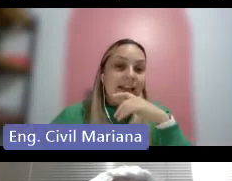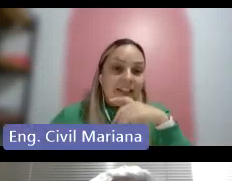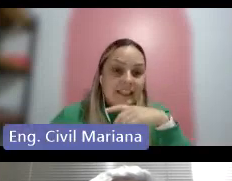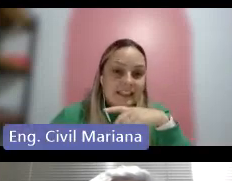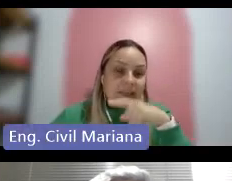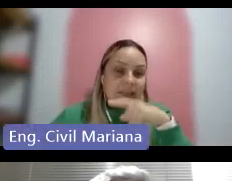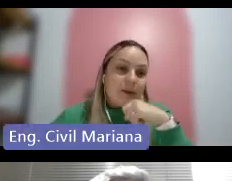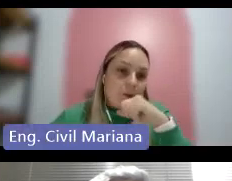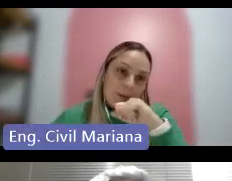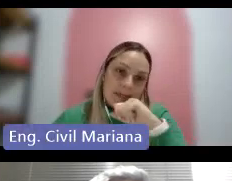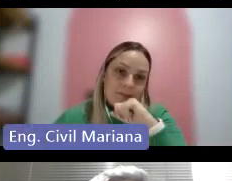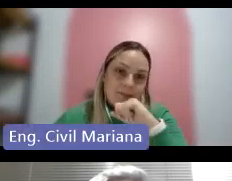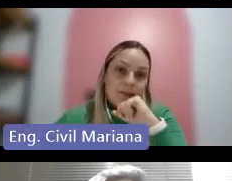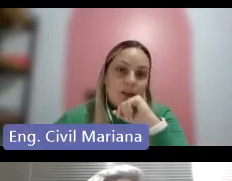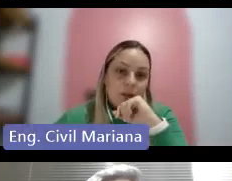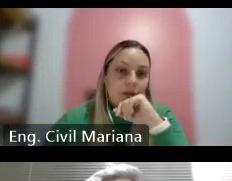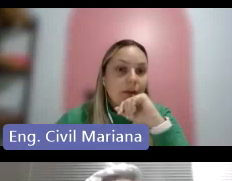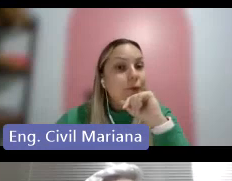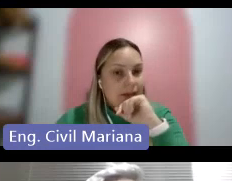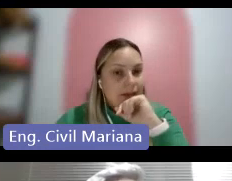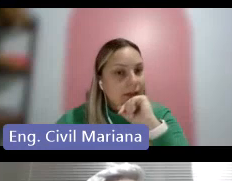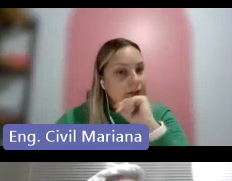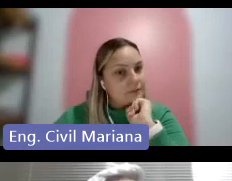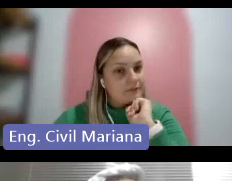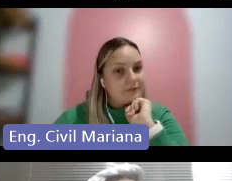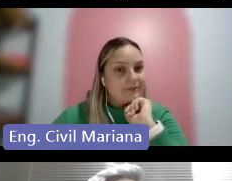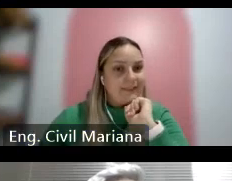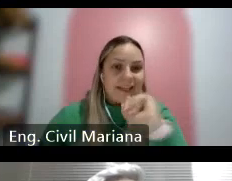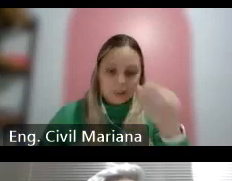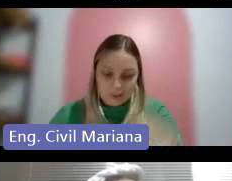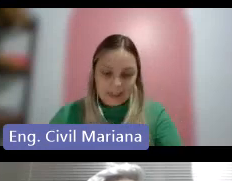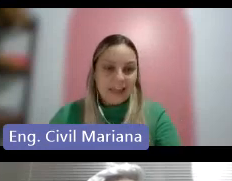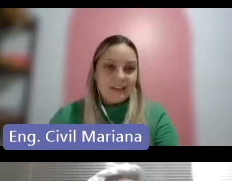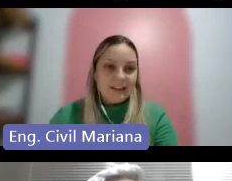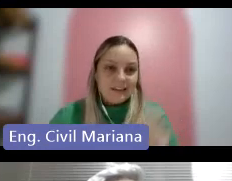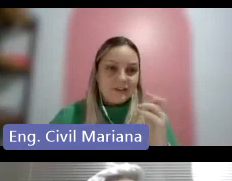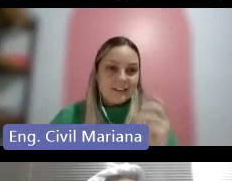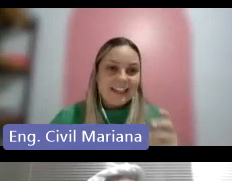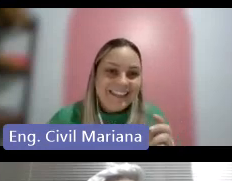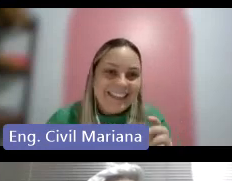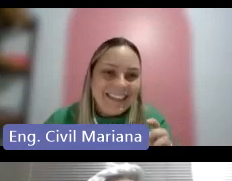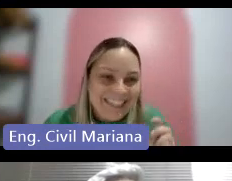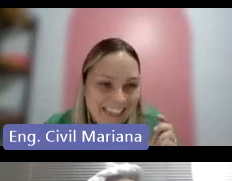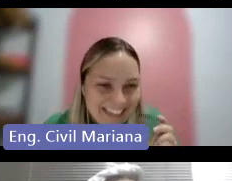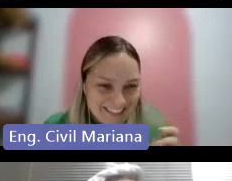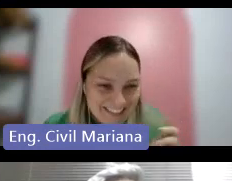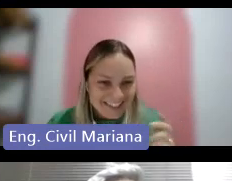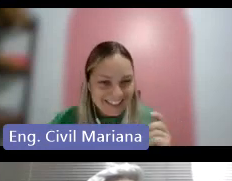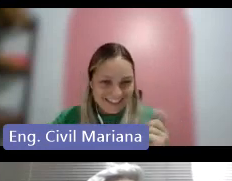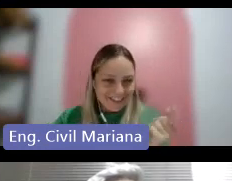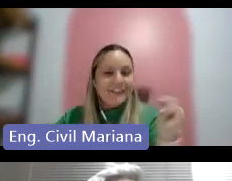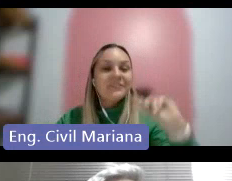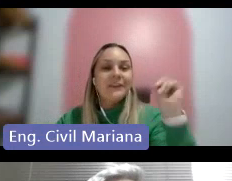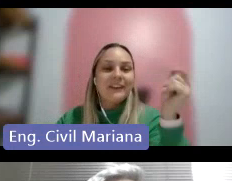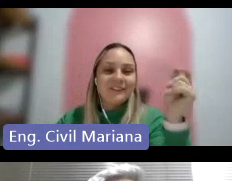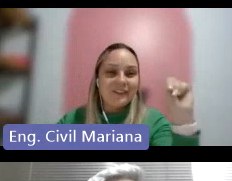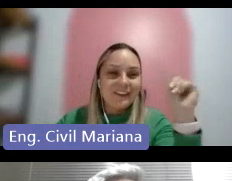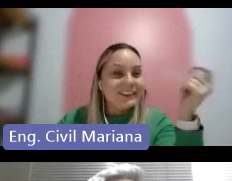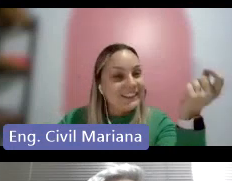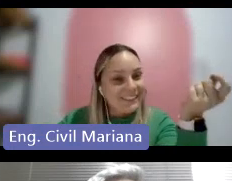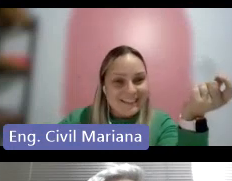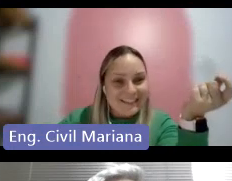Eu até vi esses aí para comprar, só que é muito caro. Aí eu peguei e fiz na internet um arquivo